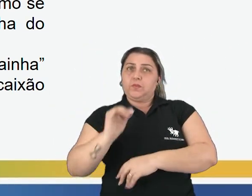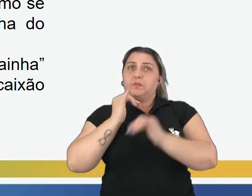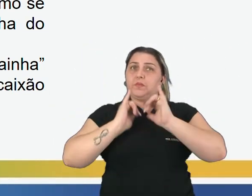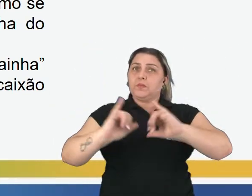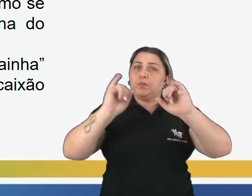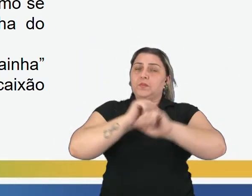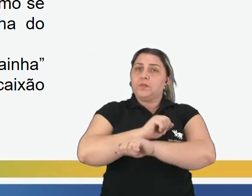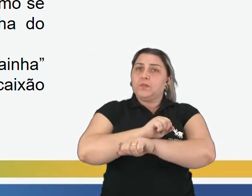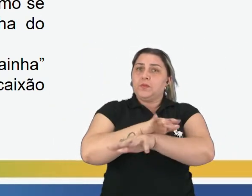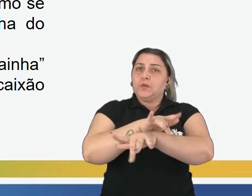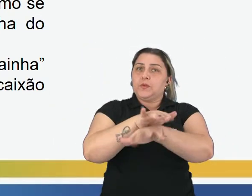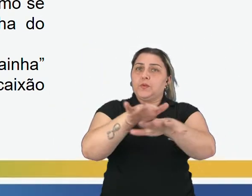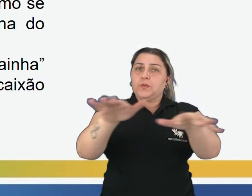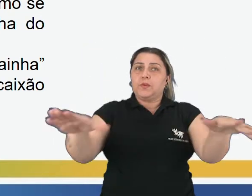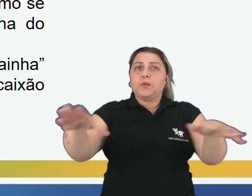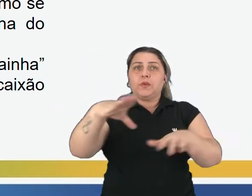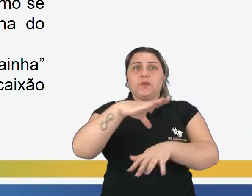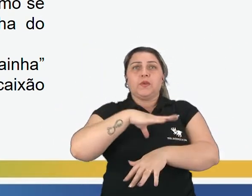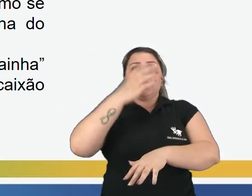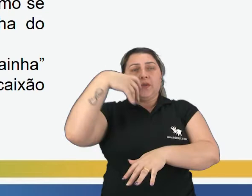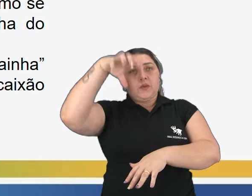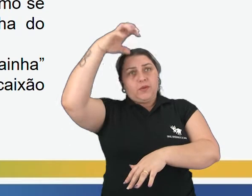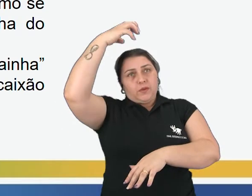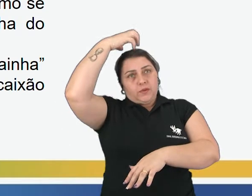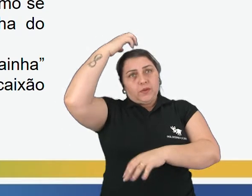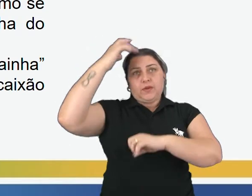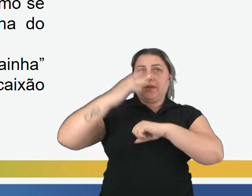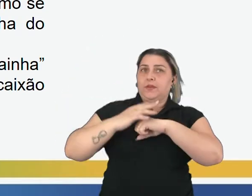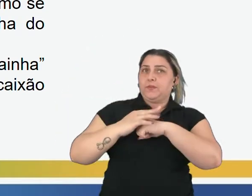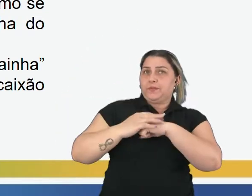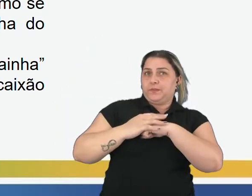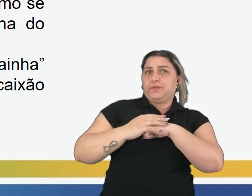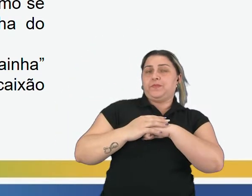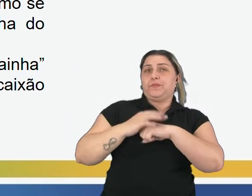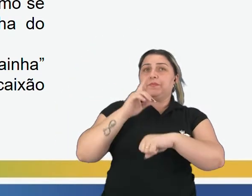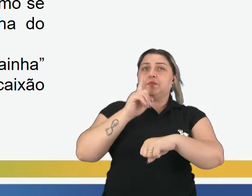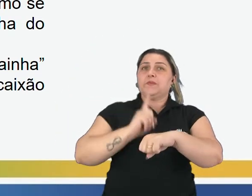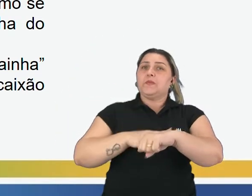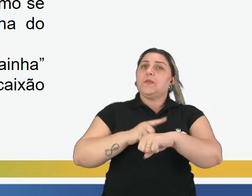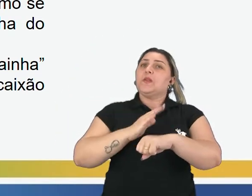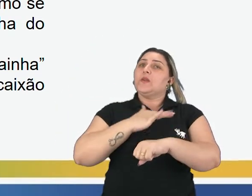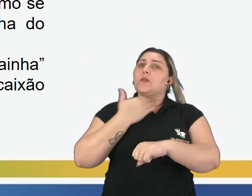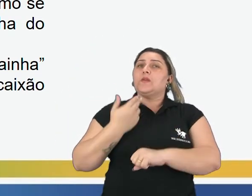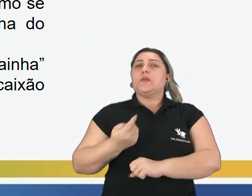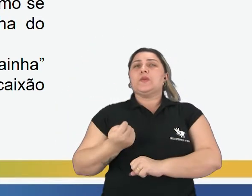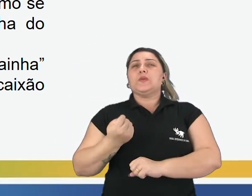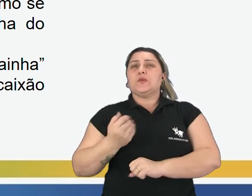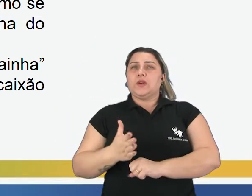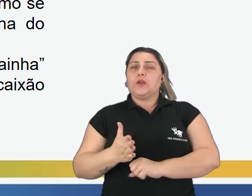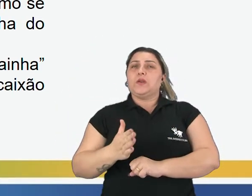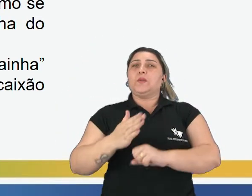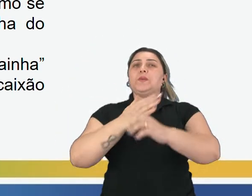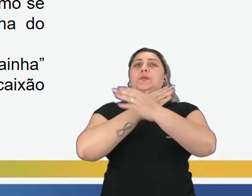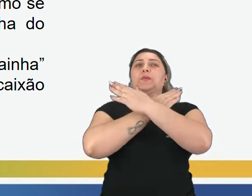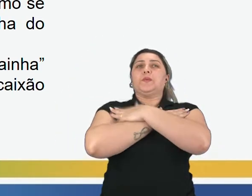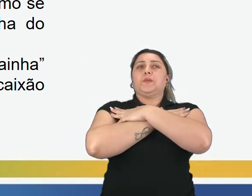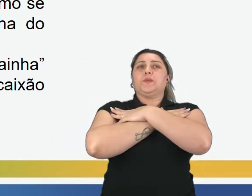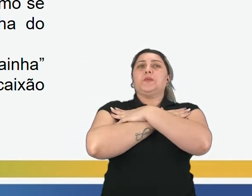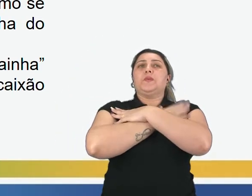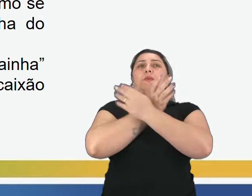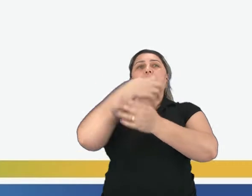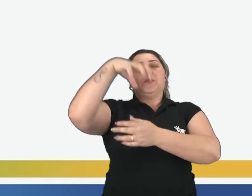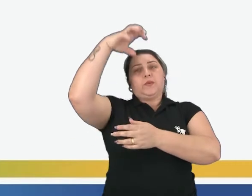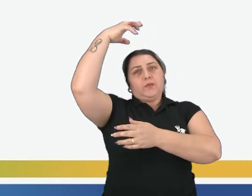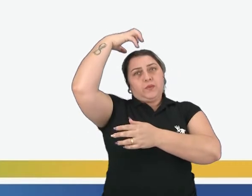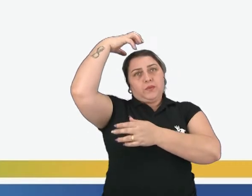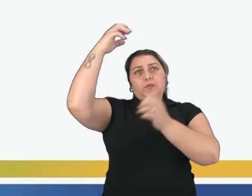notícia espalhou-se pela cidade. A rainha estava muito doente. A hora de partir chegou. Em um caixão estava a